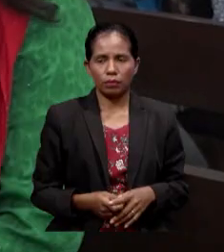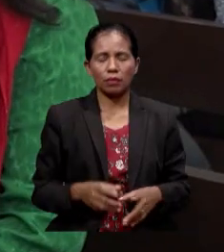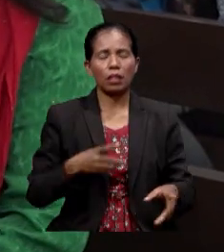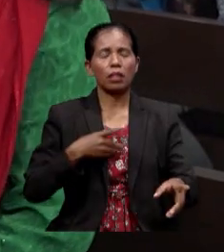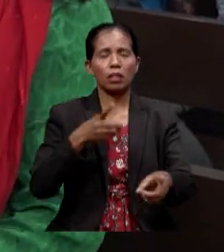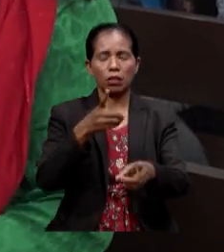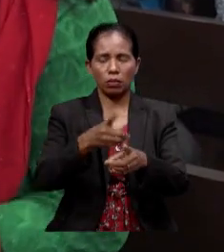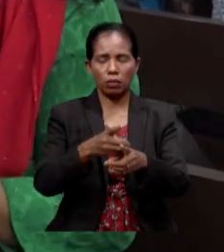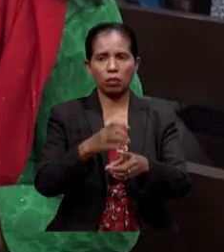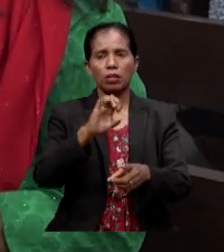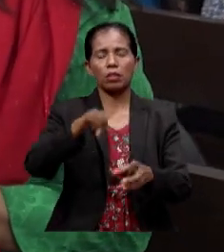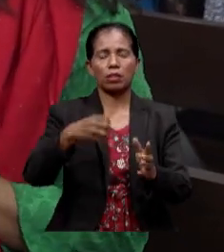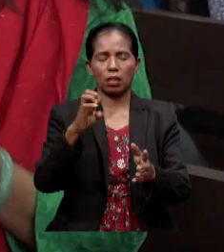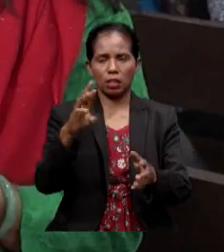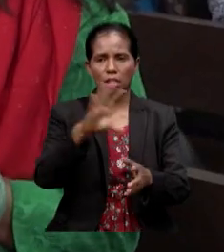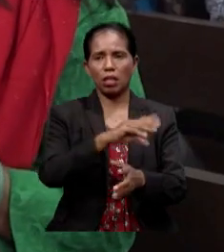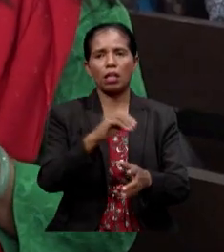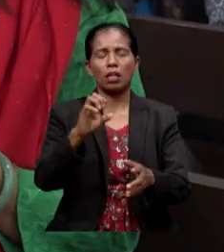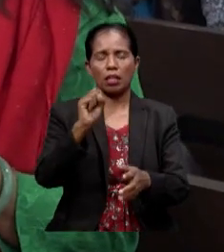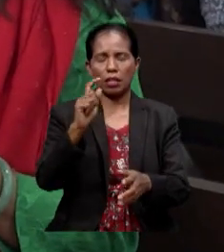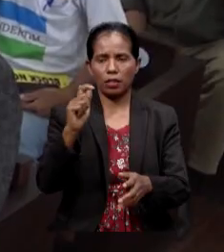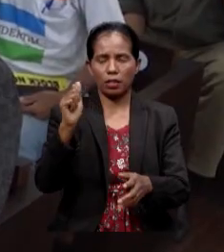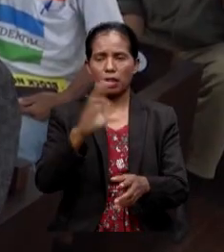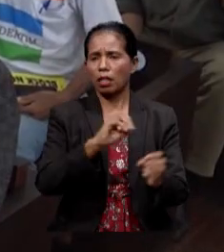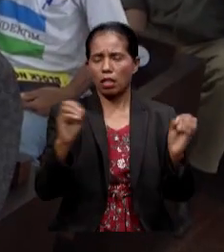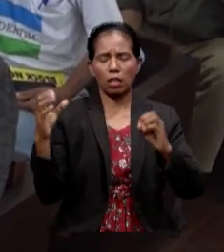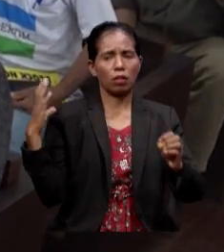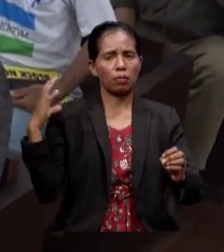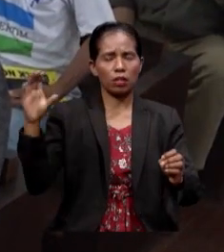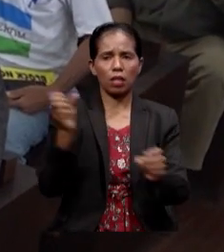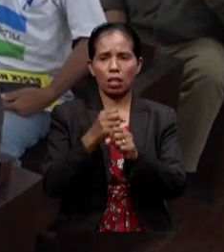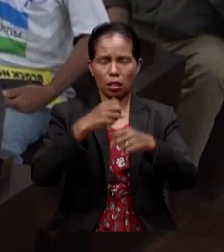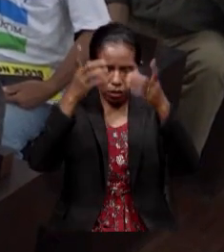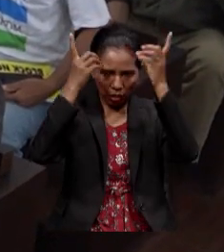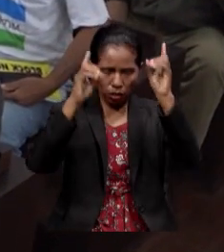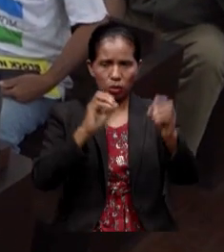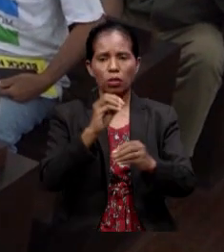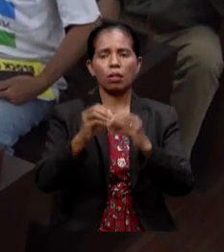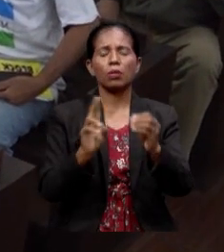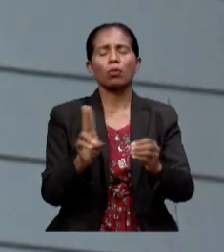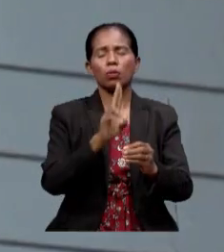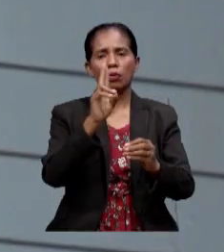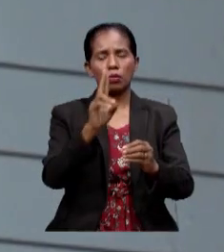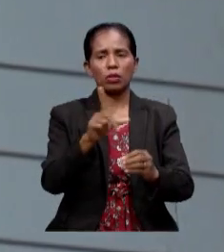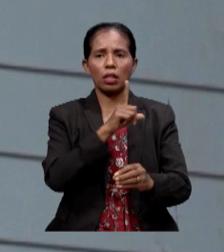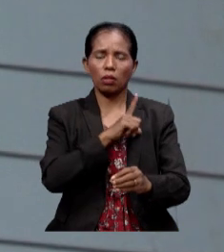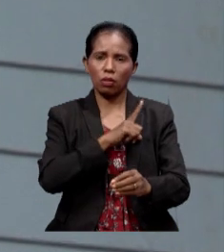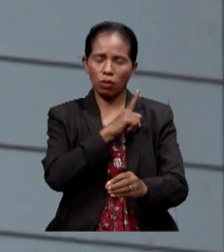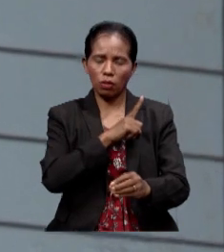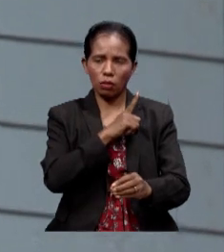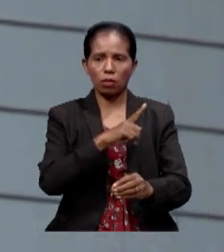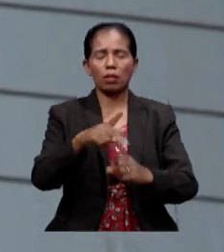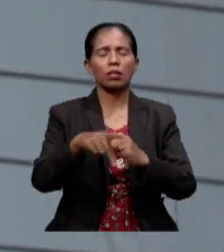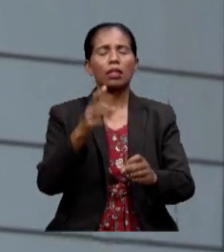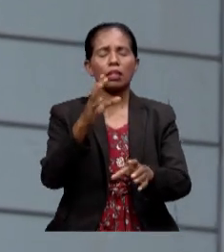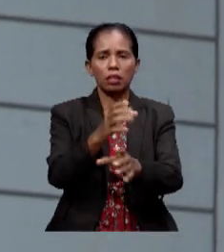Diretor-geral está Acelino Manuel Branco Ateten está lá a competência a halo decisão com a utilização emblema, mas bem está se mudei a